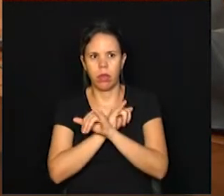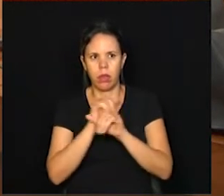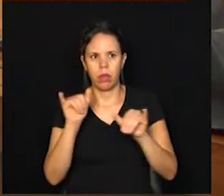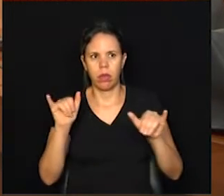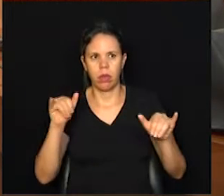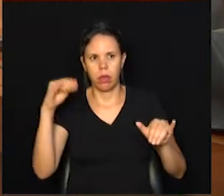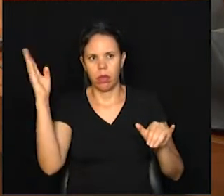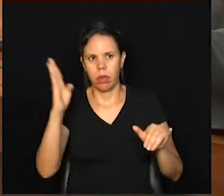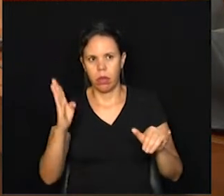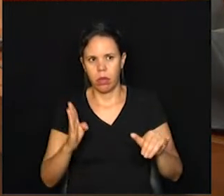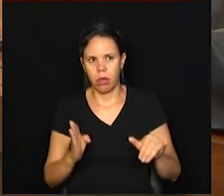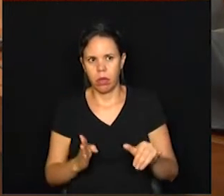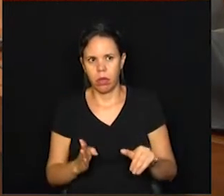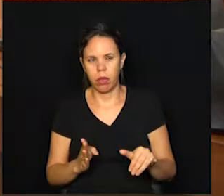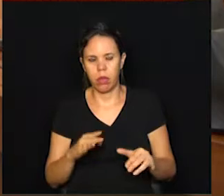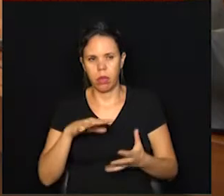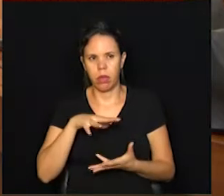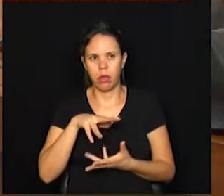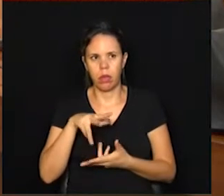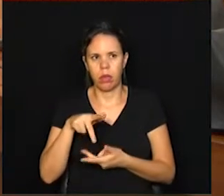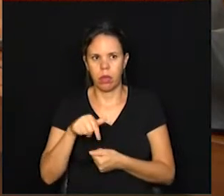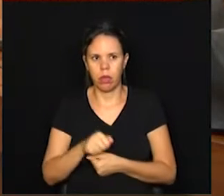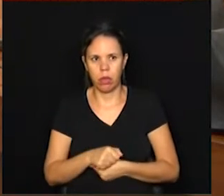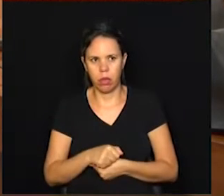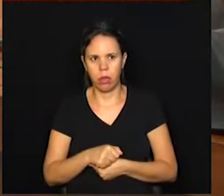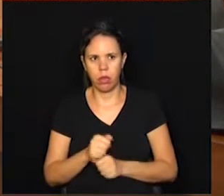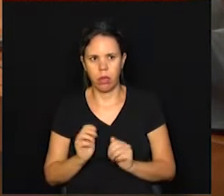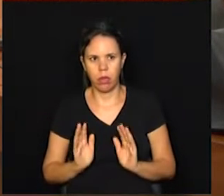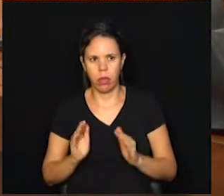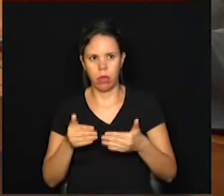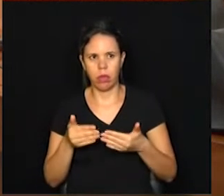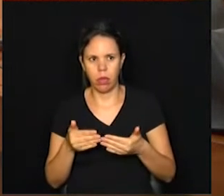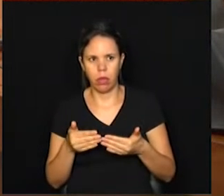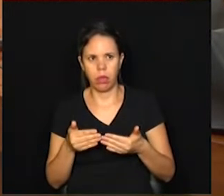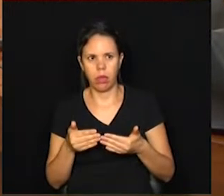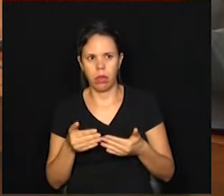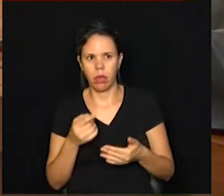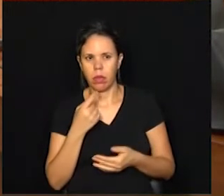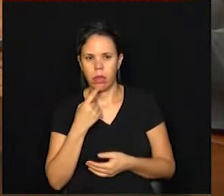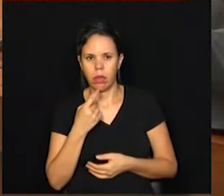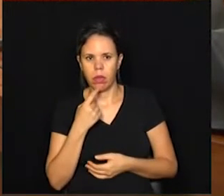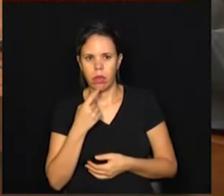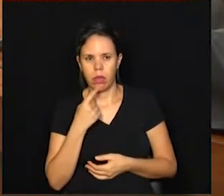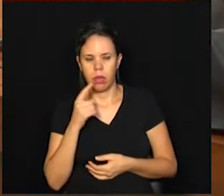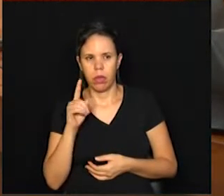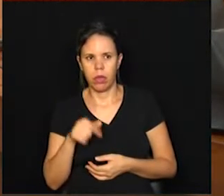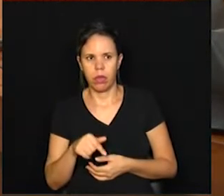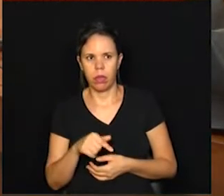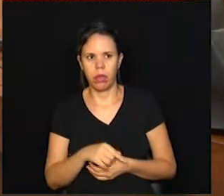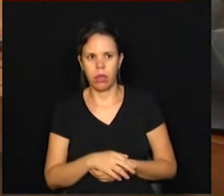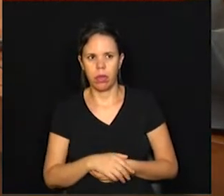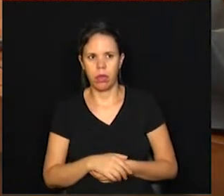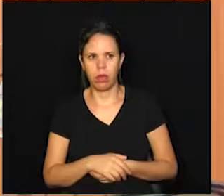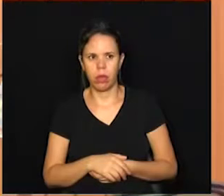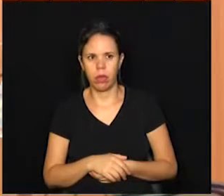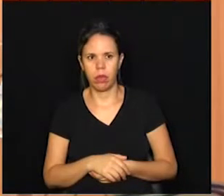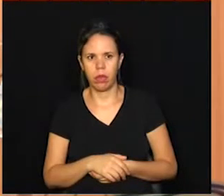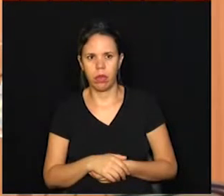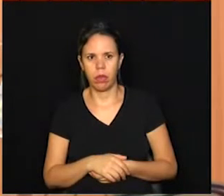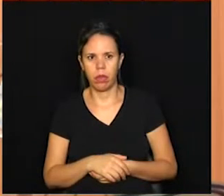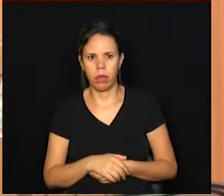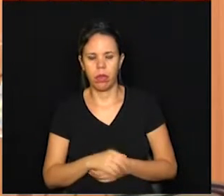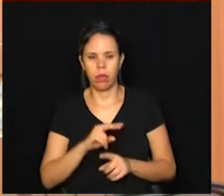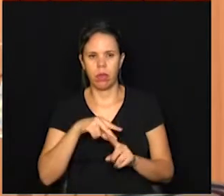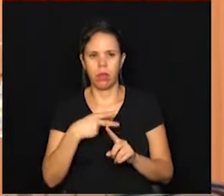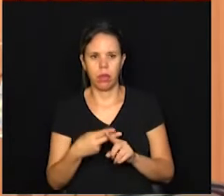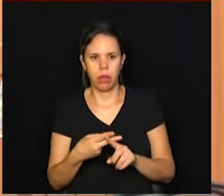do Brasil e do mundo e focamos em Campinas. E, para isso, tivemos que